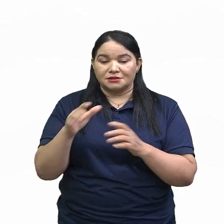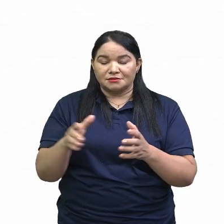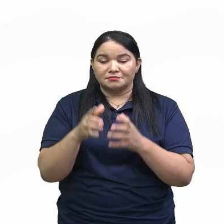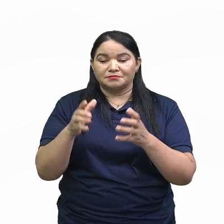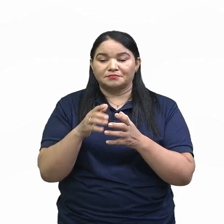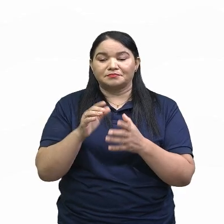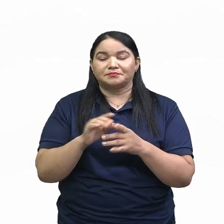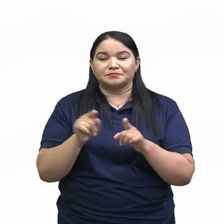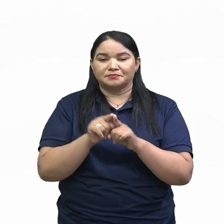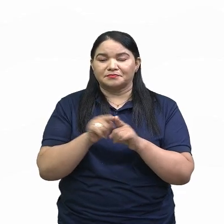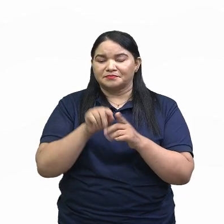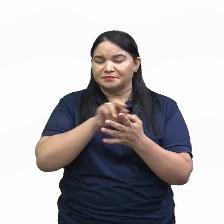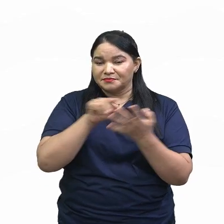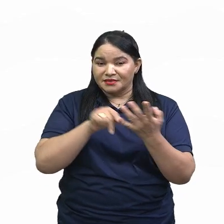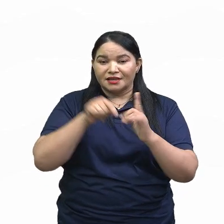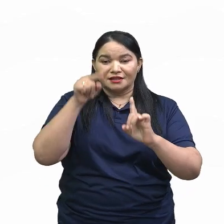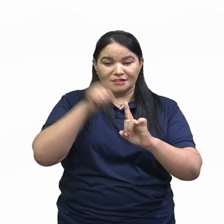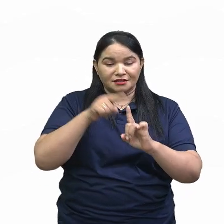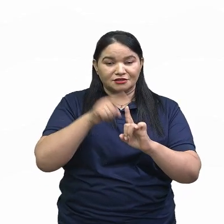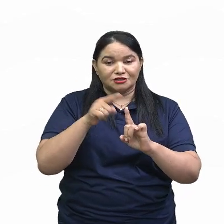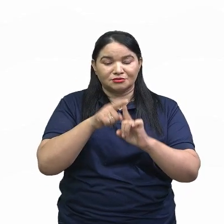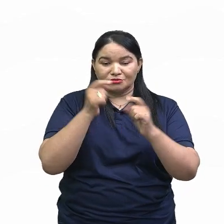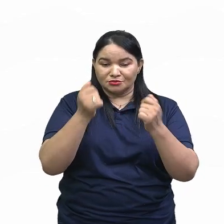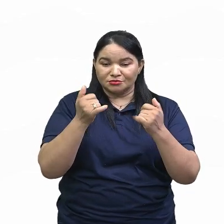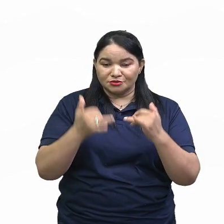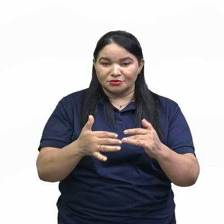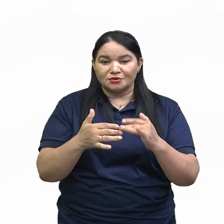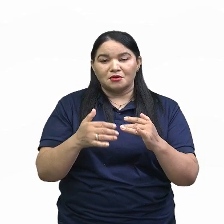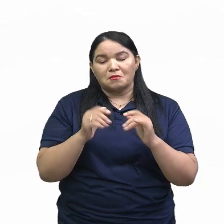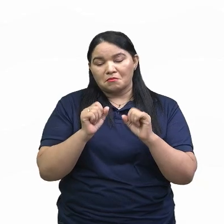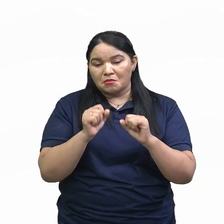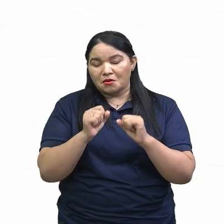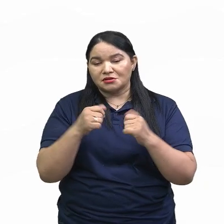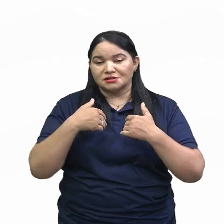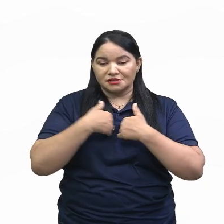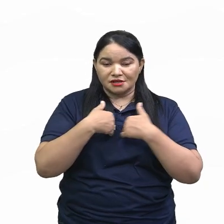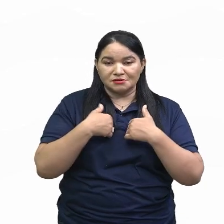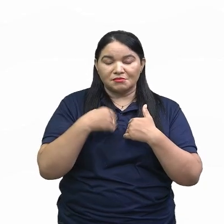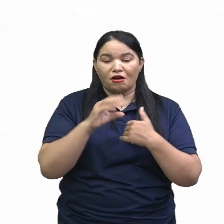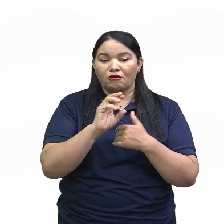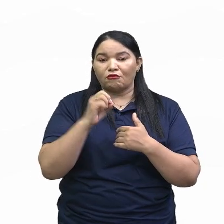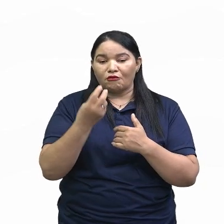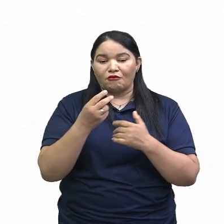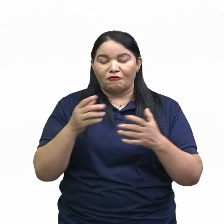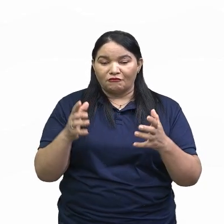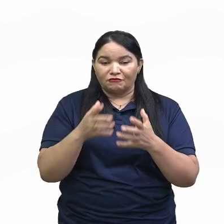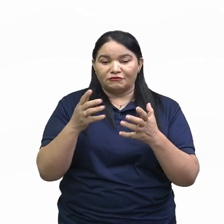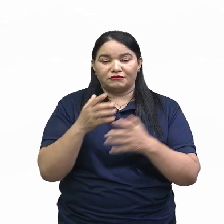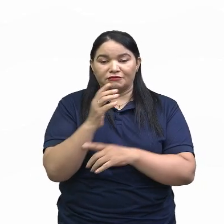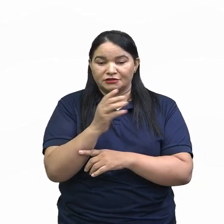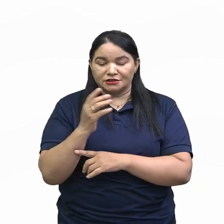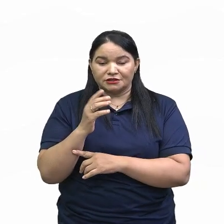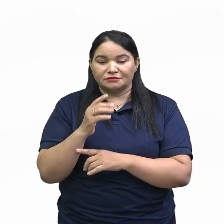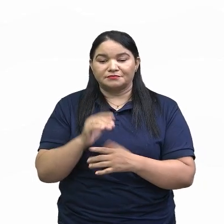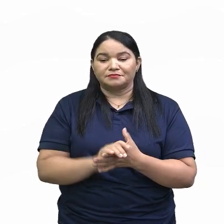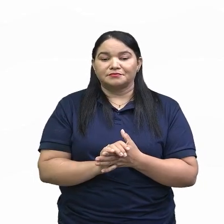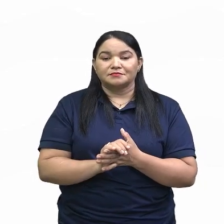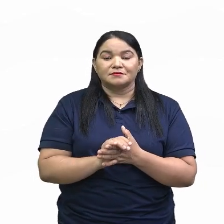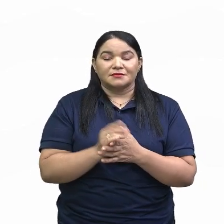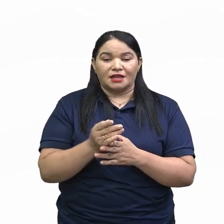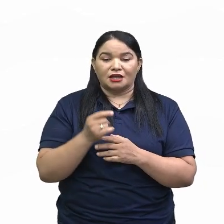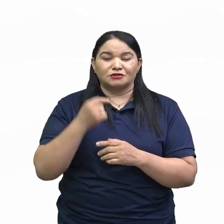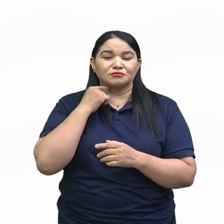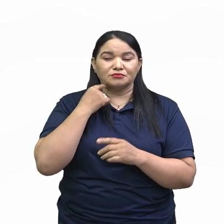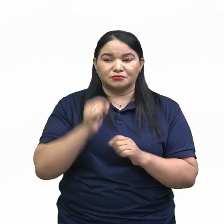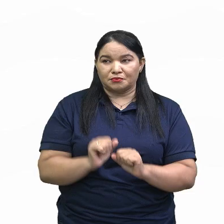existem diferentes fontes de biomassa, pode ser animal ou vegetal. É uma fonte de energia pouco poluente